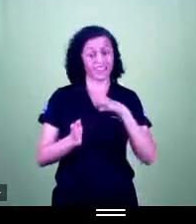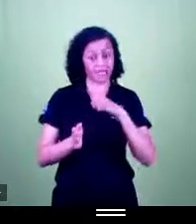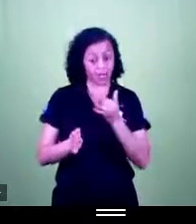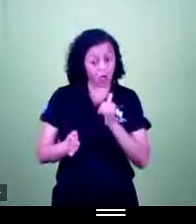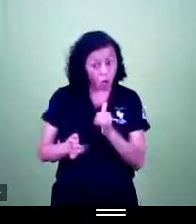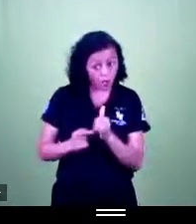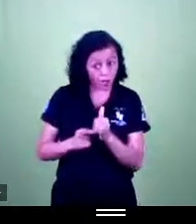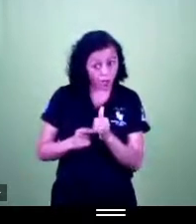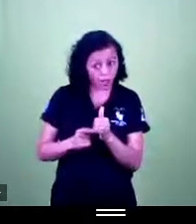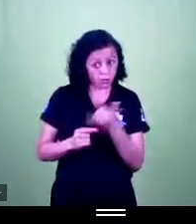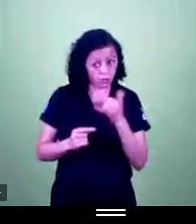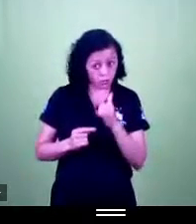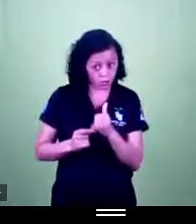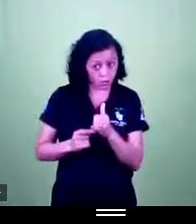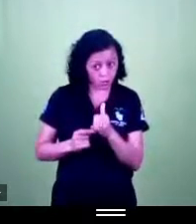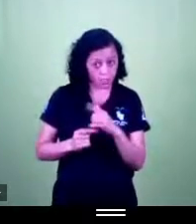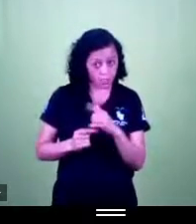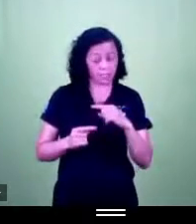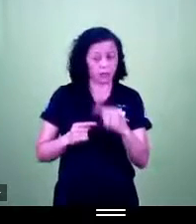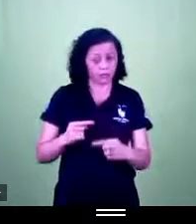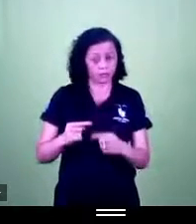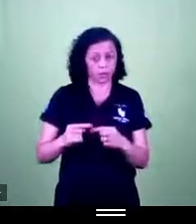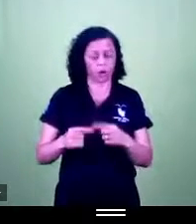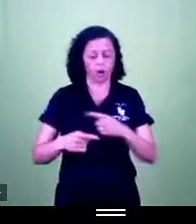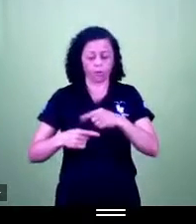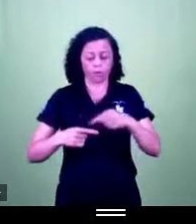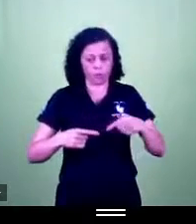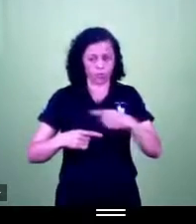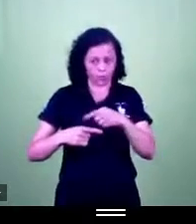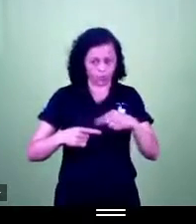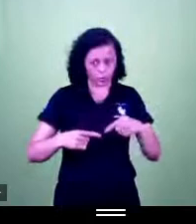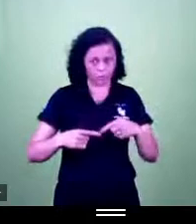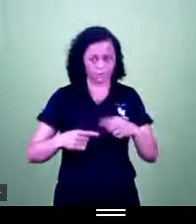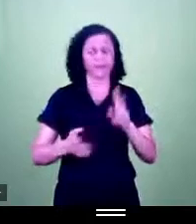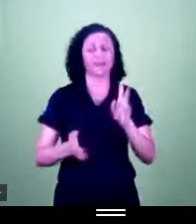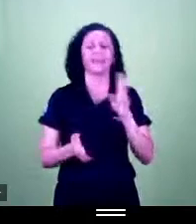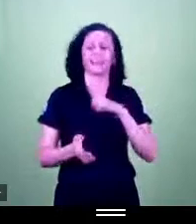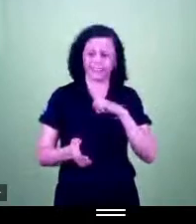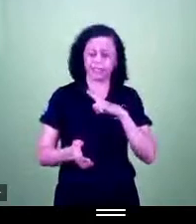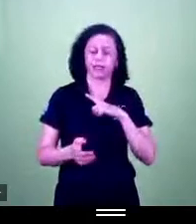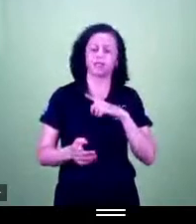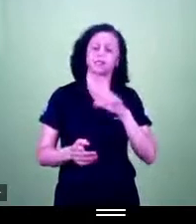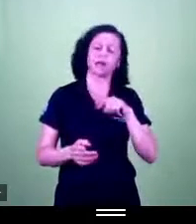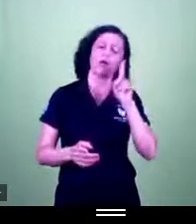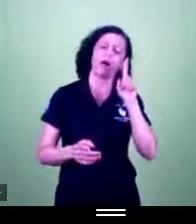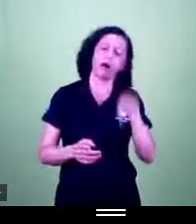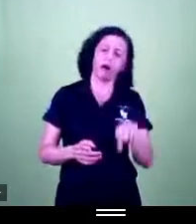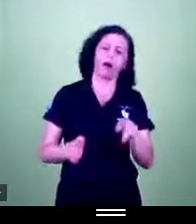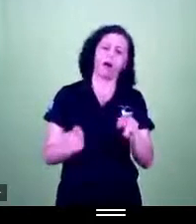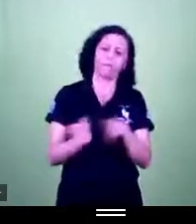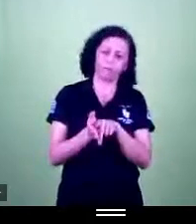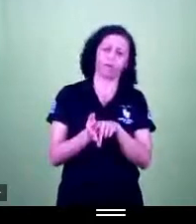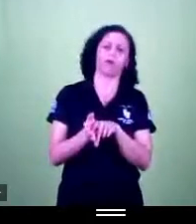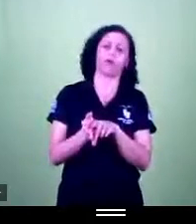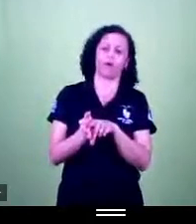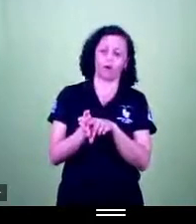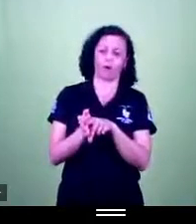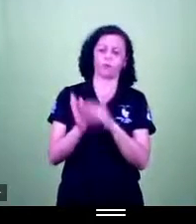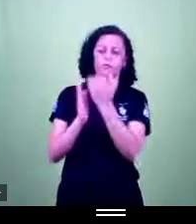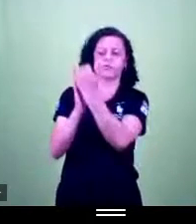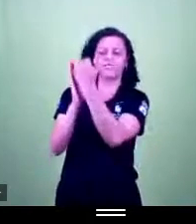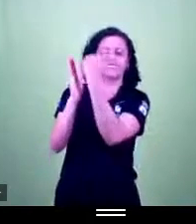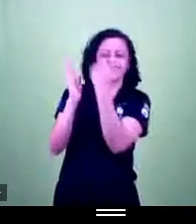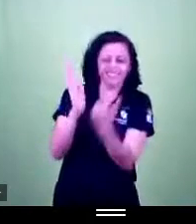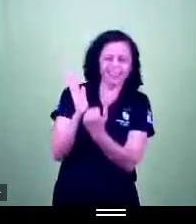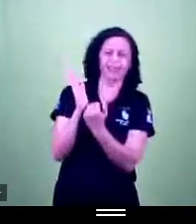uma resistência percorrida por corrente, ela será submetida, ela vai provocar uma queda de tensão